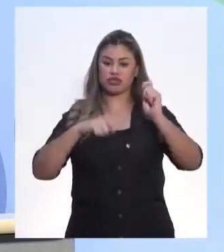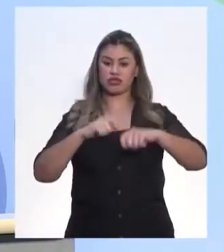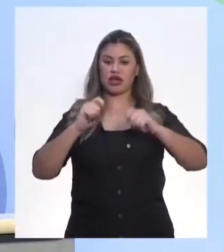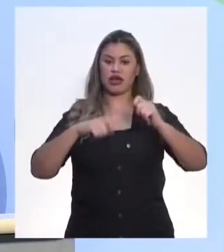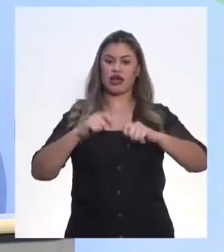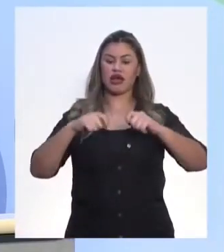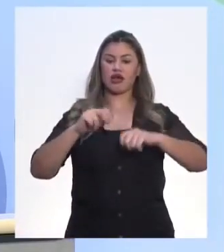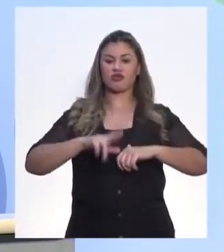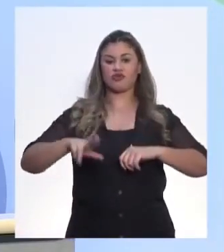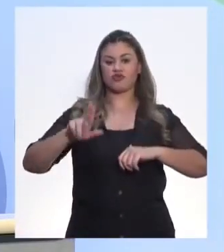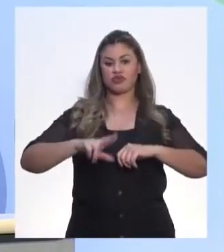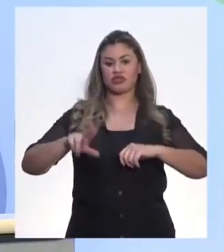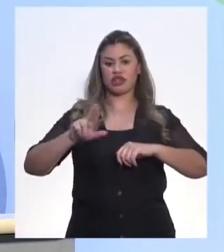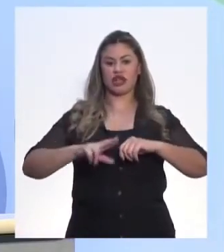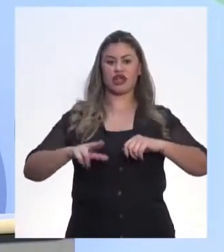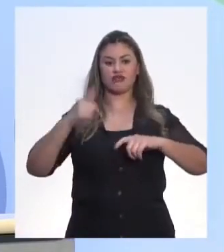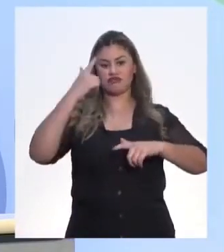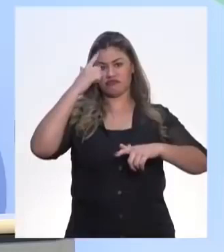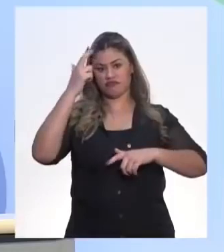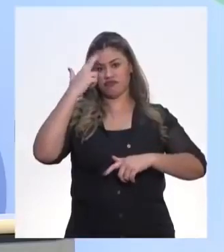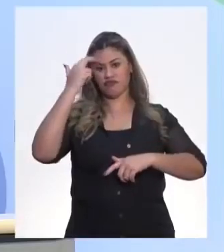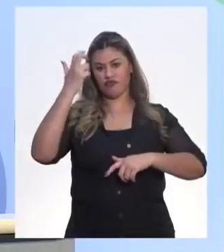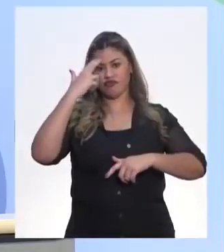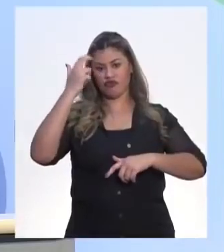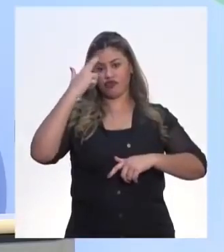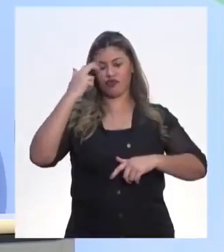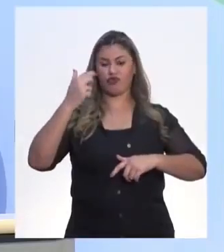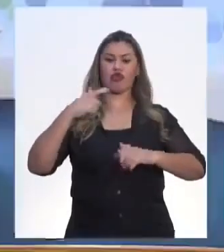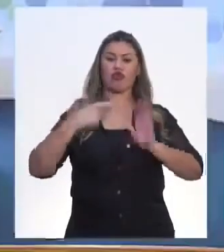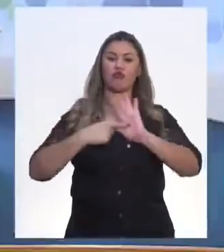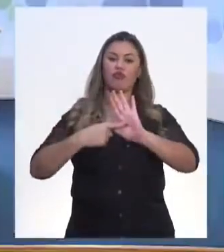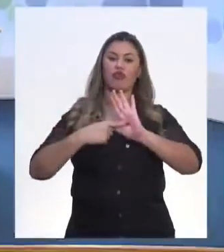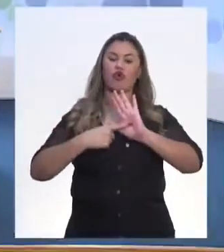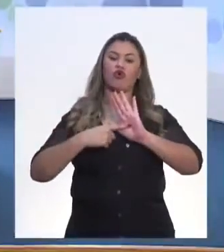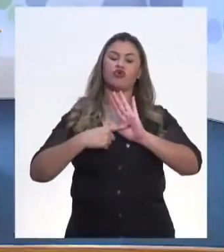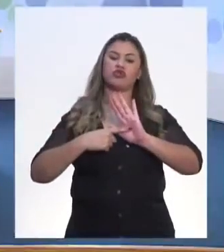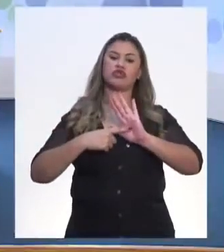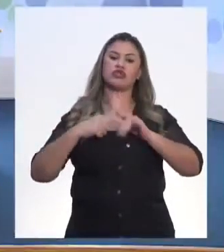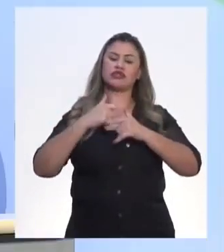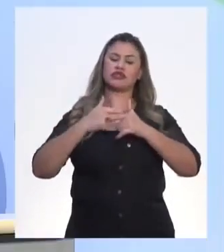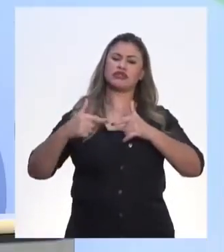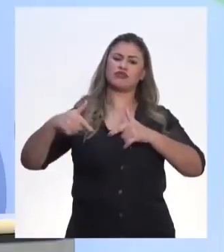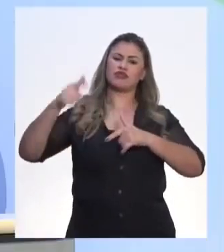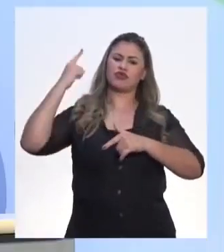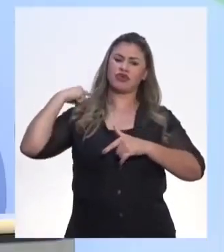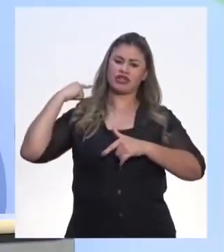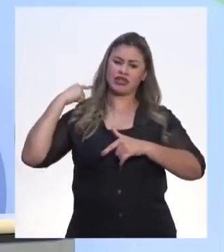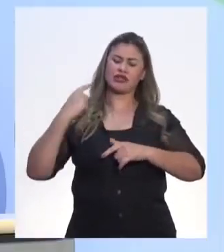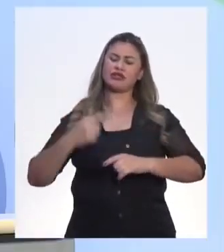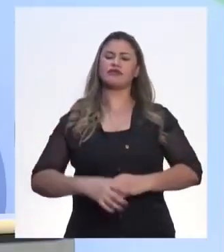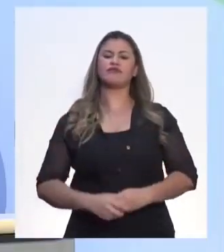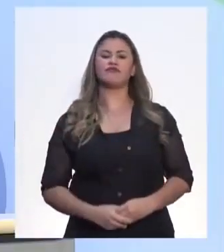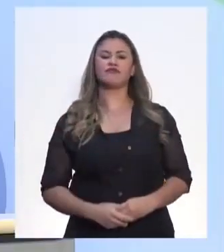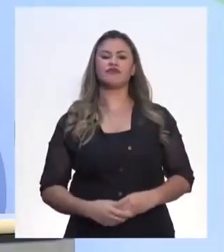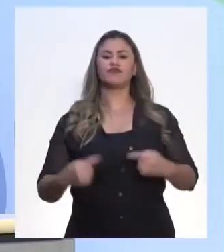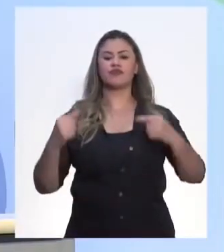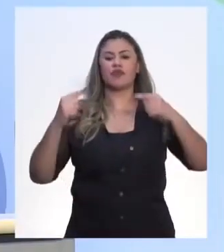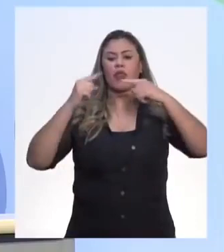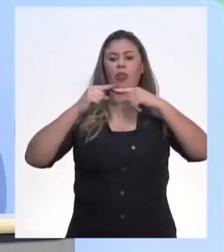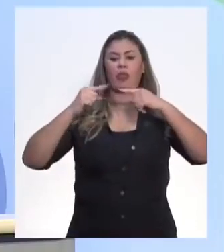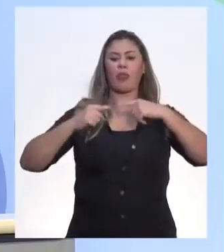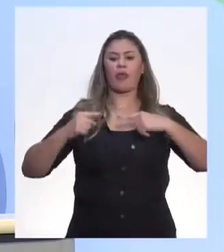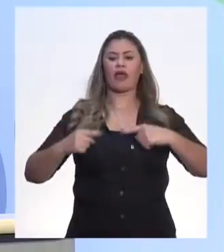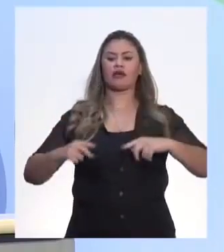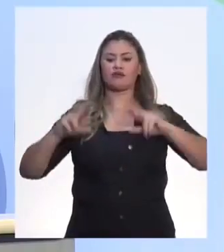os conceitos que estão sendo apresentados já desde segunda-feira, na verdade, desde a semana passada, com relação a